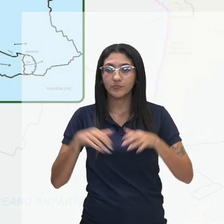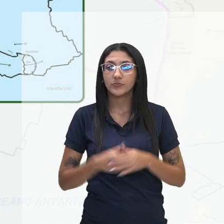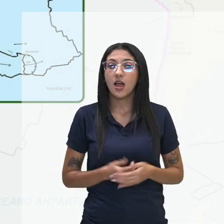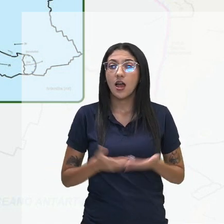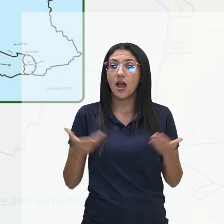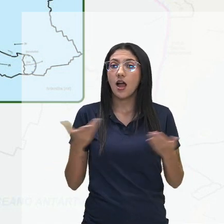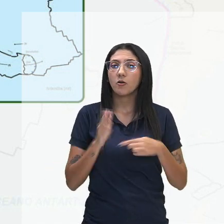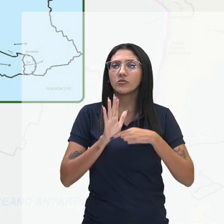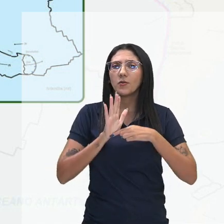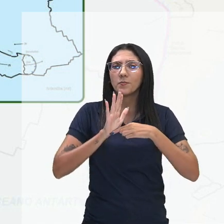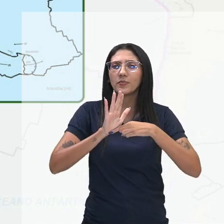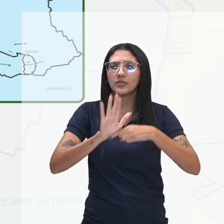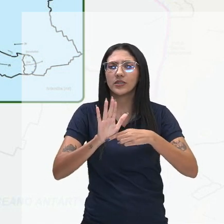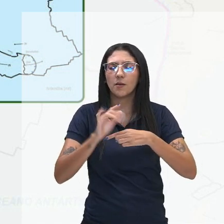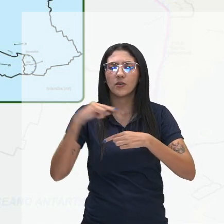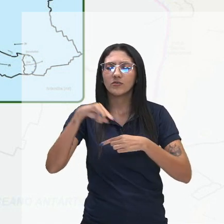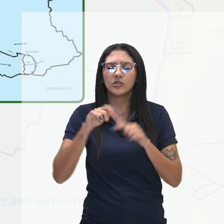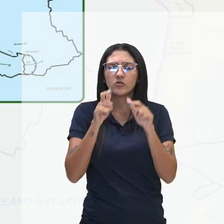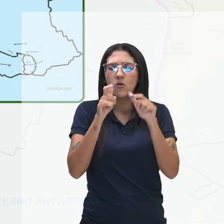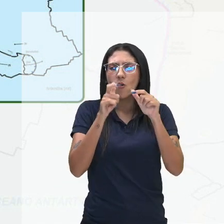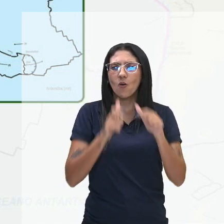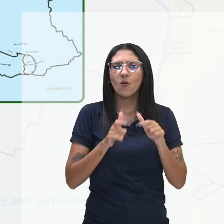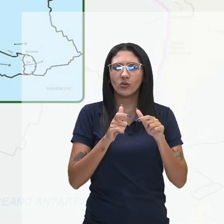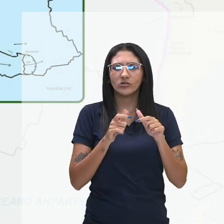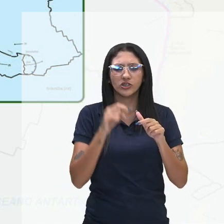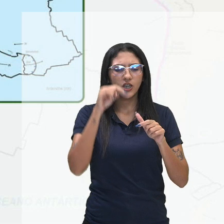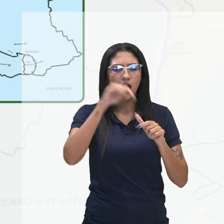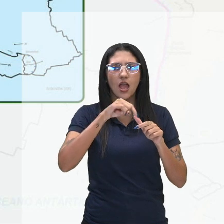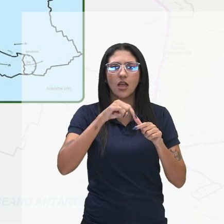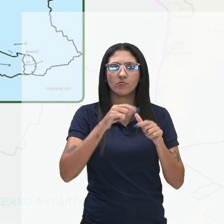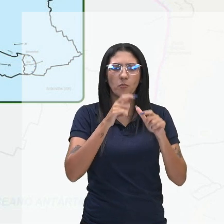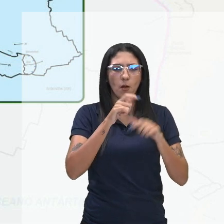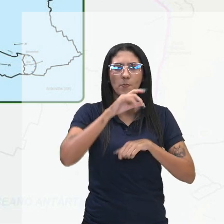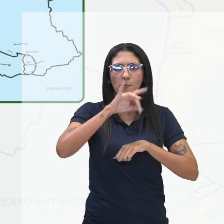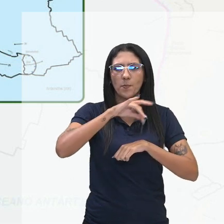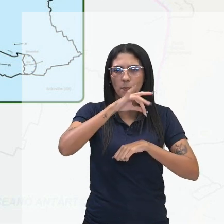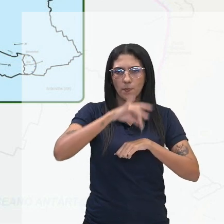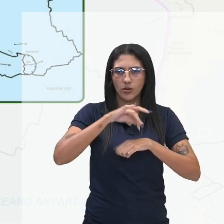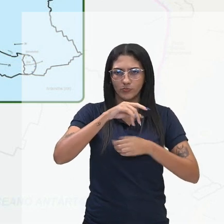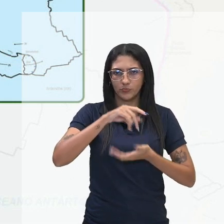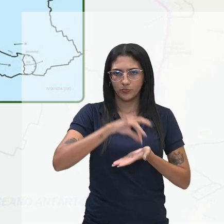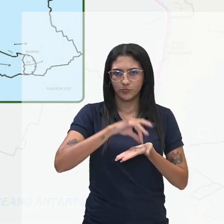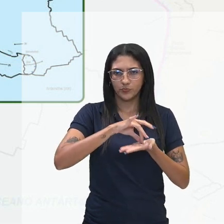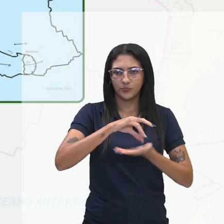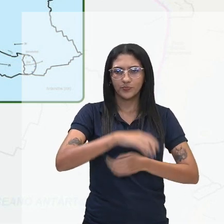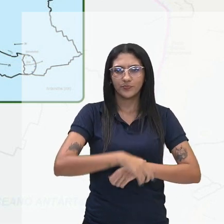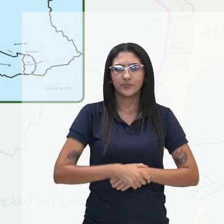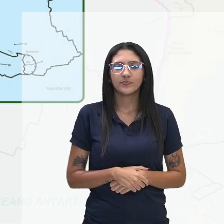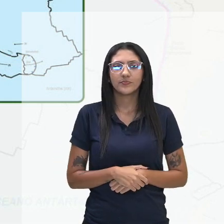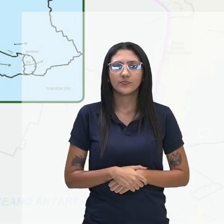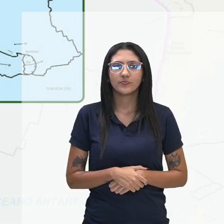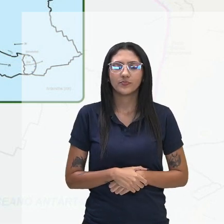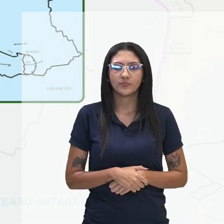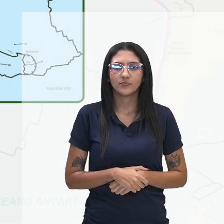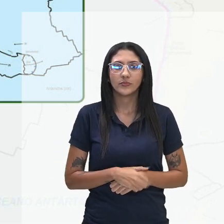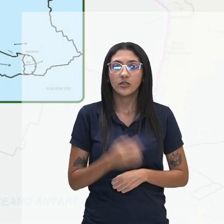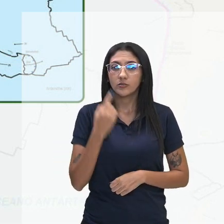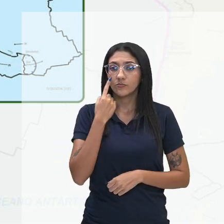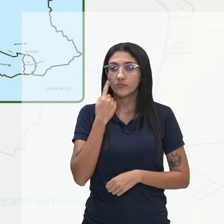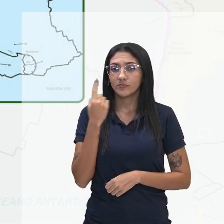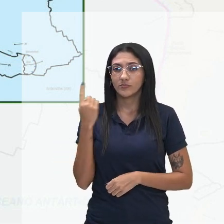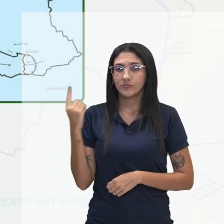para vocês a região onde fica localizada a Cordilheira dos Andes. Olha só, aqui nessa